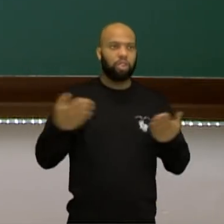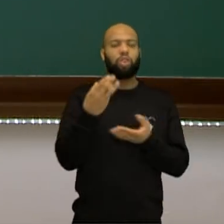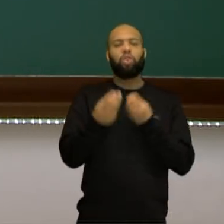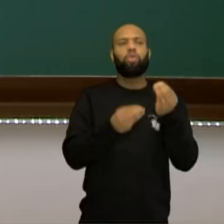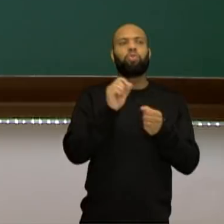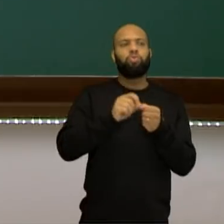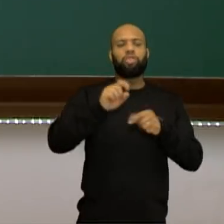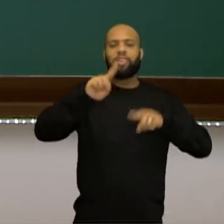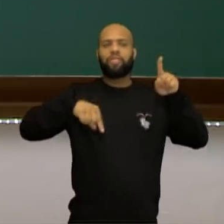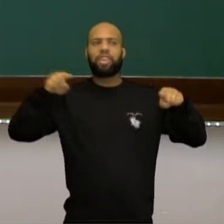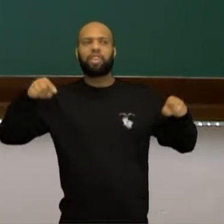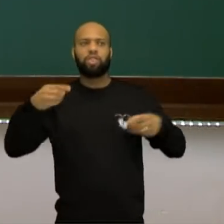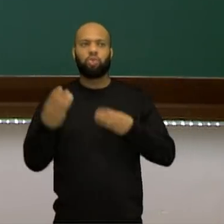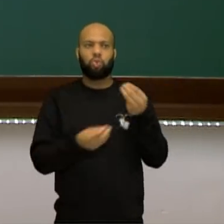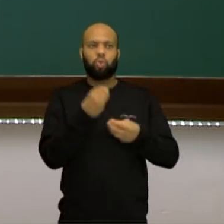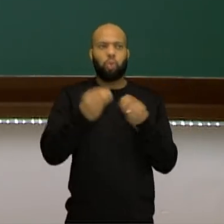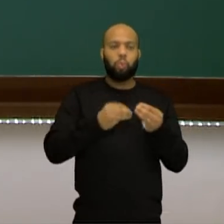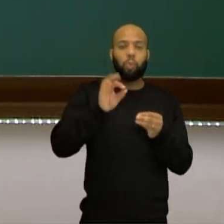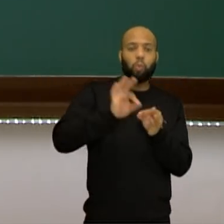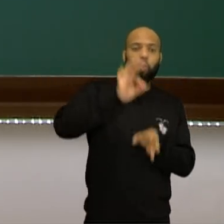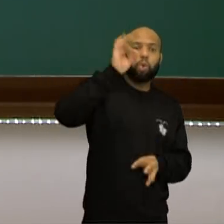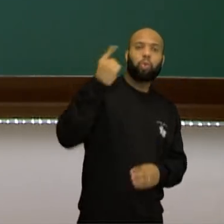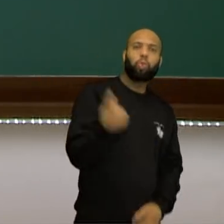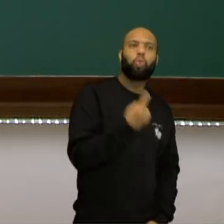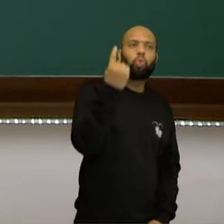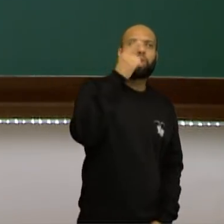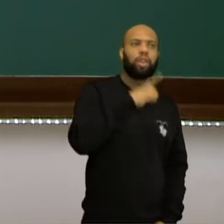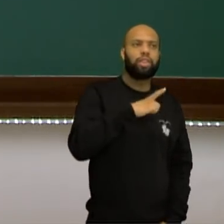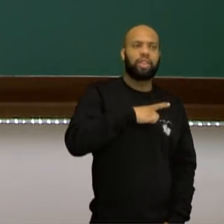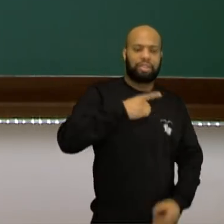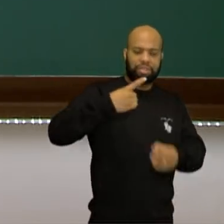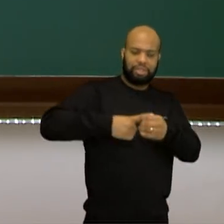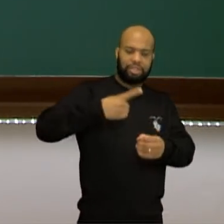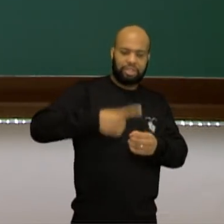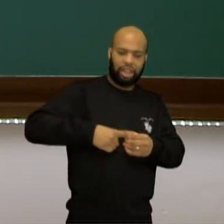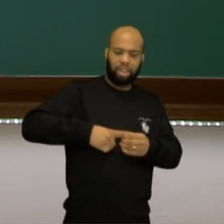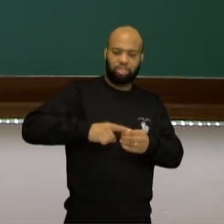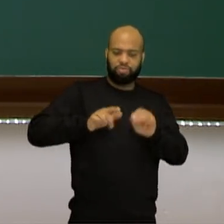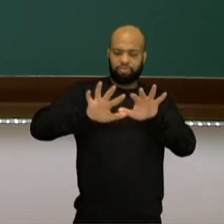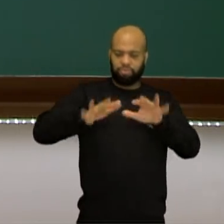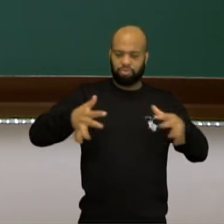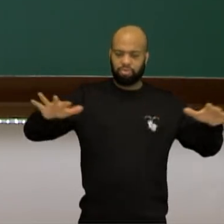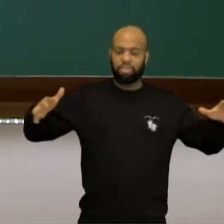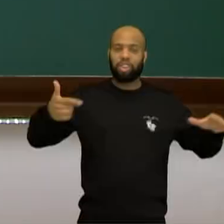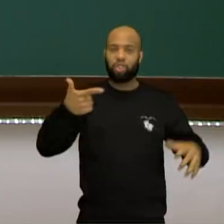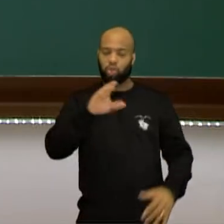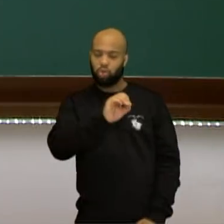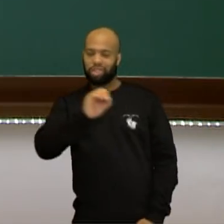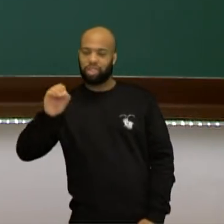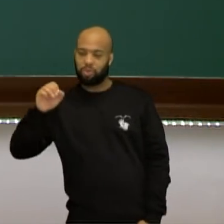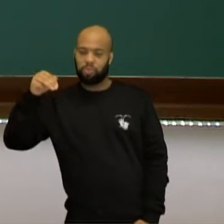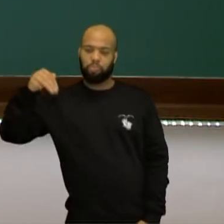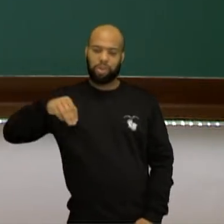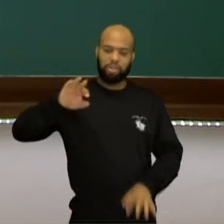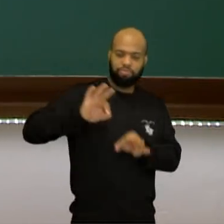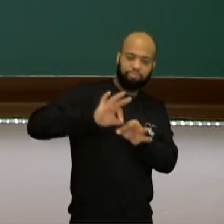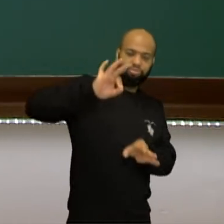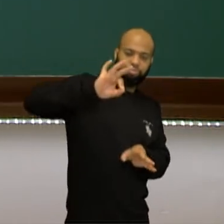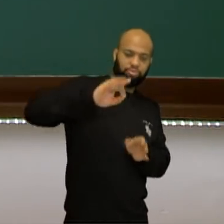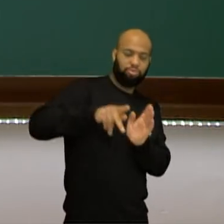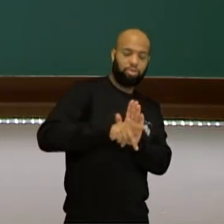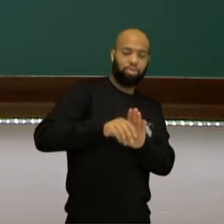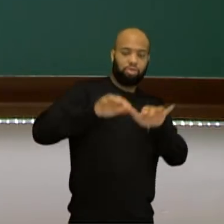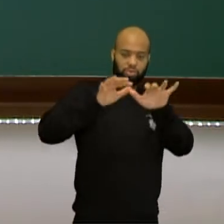essa variação de altitude, nós temos uma cidade que fica a 200 metros acima do nível do mar